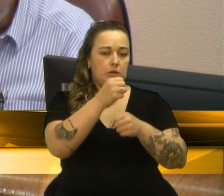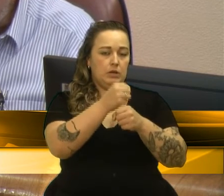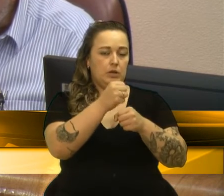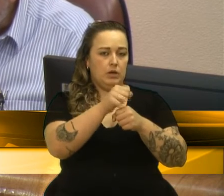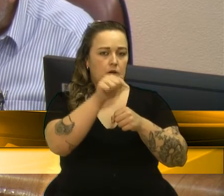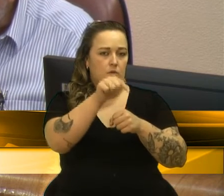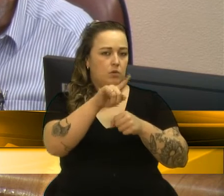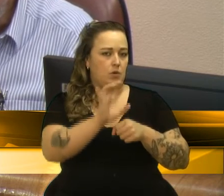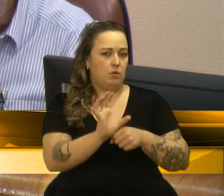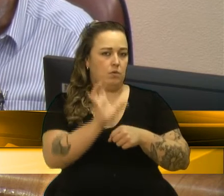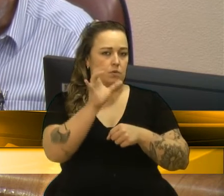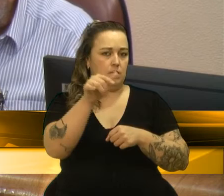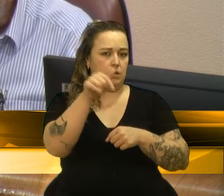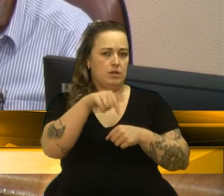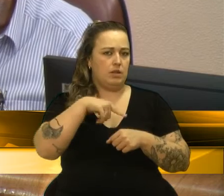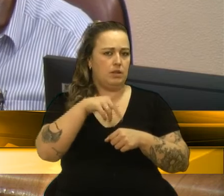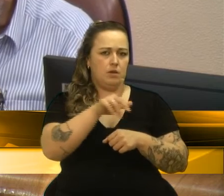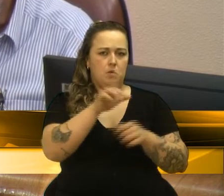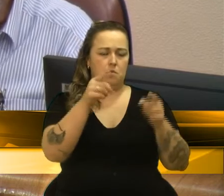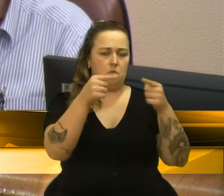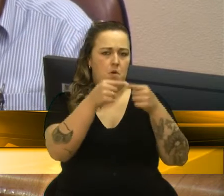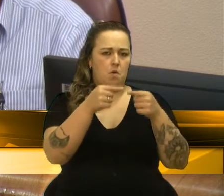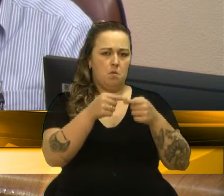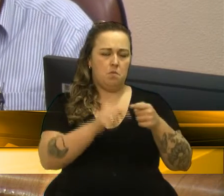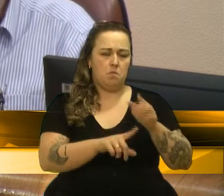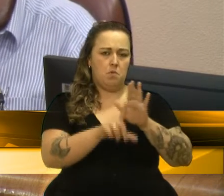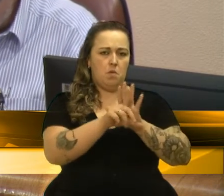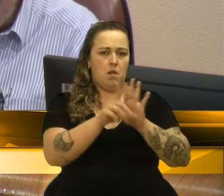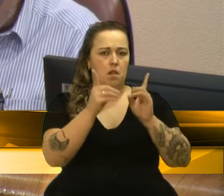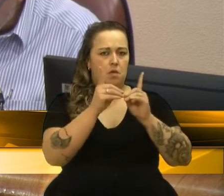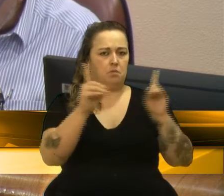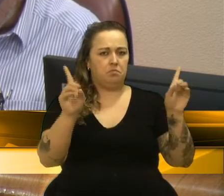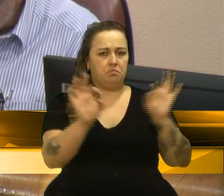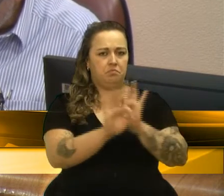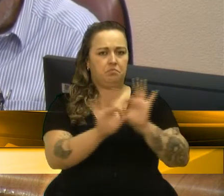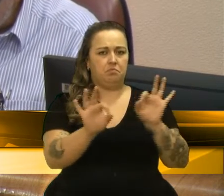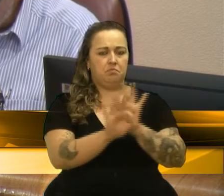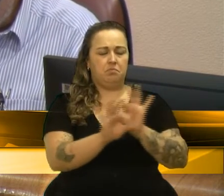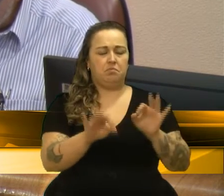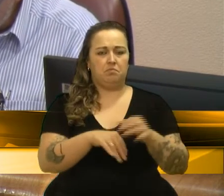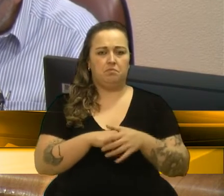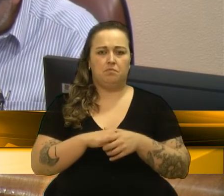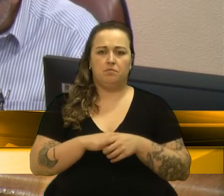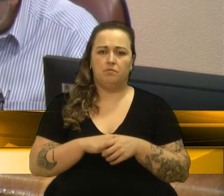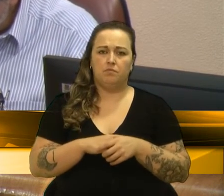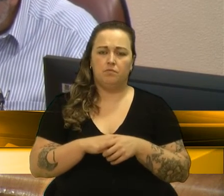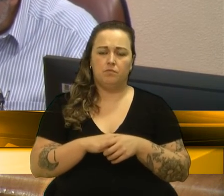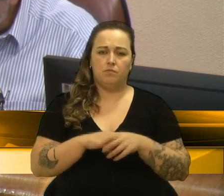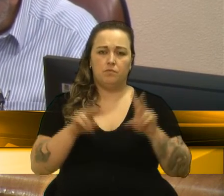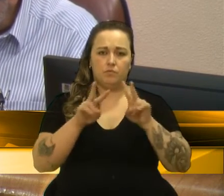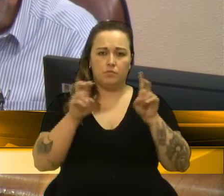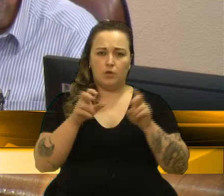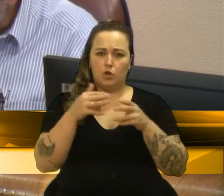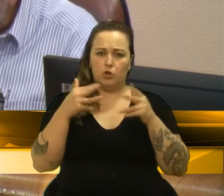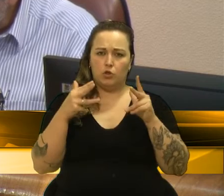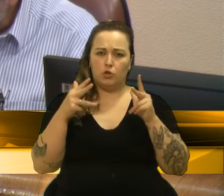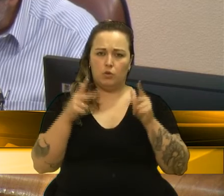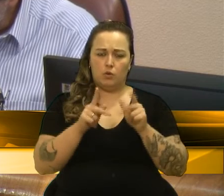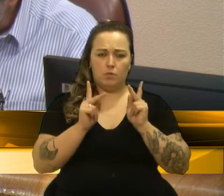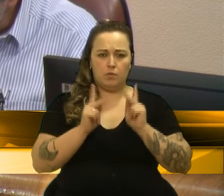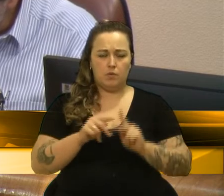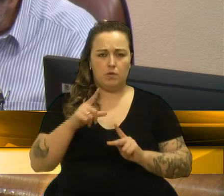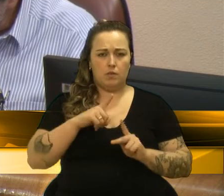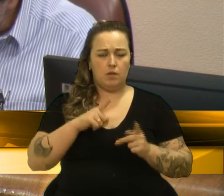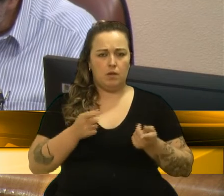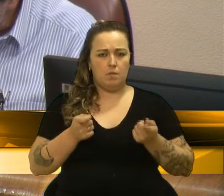denunciado é arbitrário e antidemocrático, senão vejamos. Abre aspas. Todo ser humano tem capacidade para